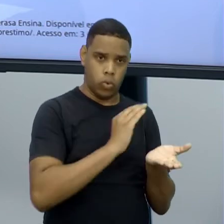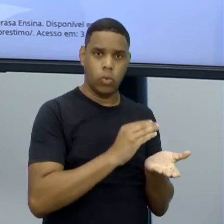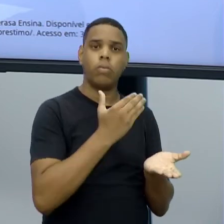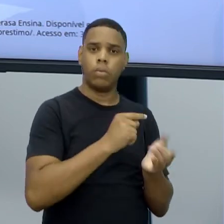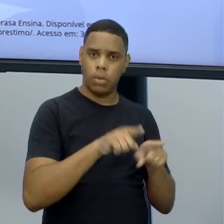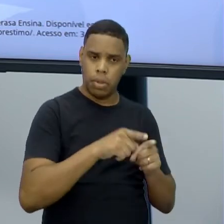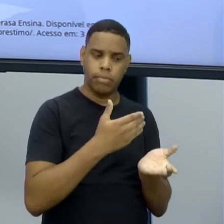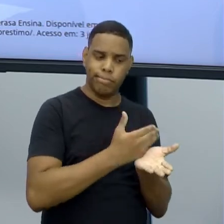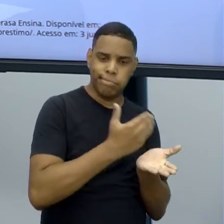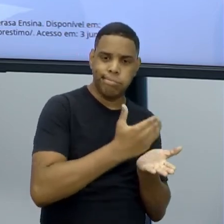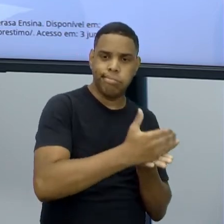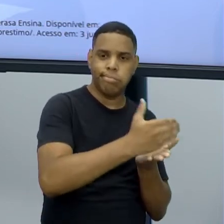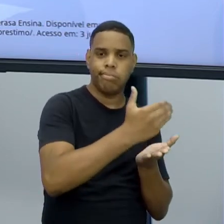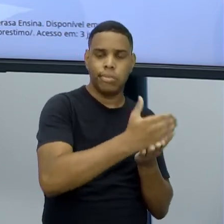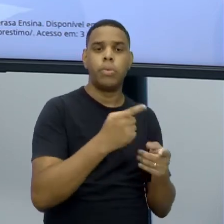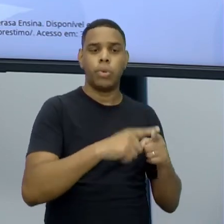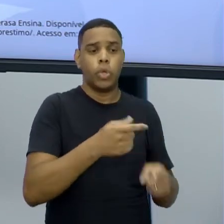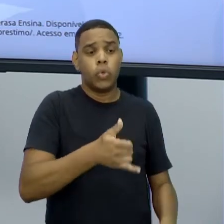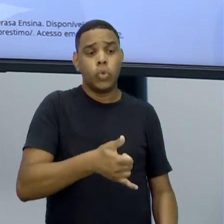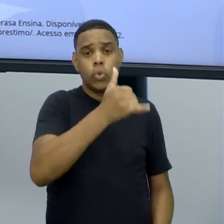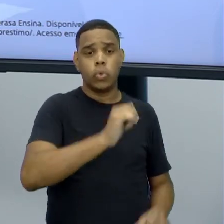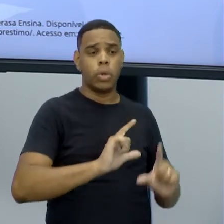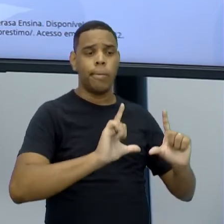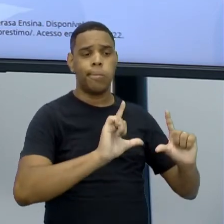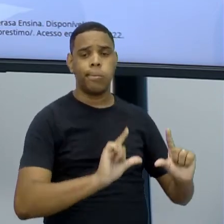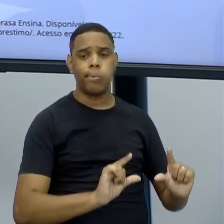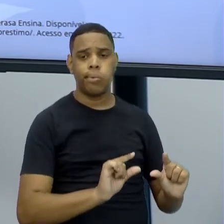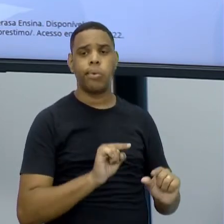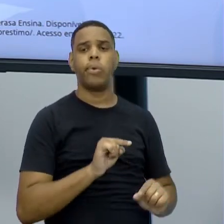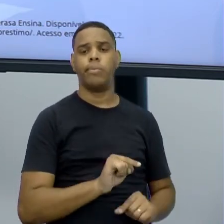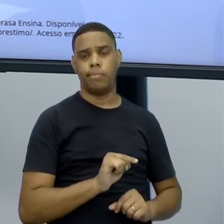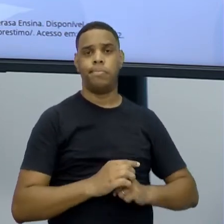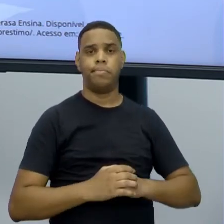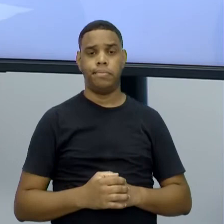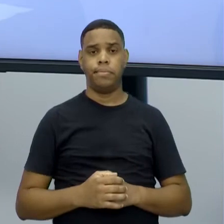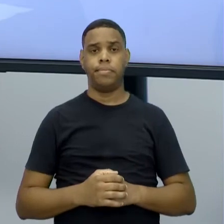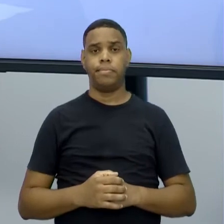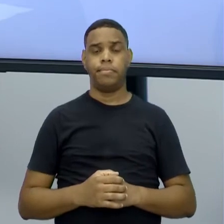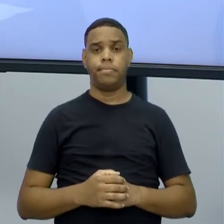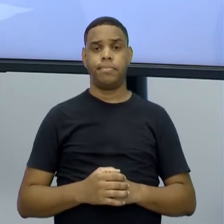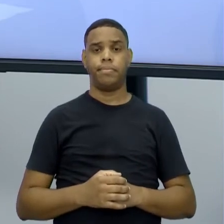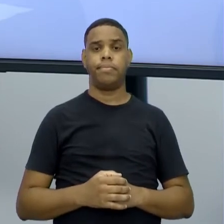do financiamento, por conta dos juros ser um pouco mais reduzido.